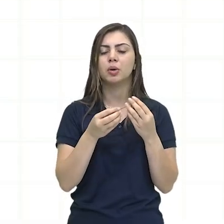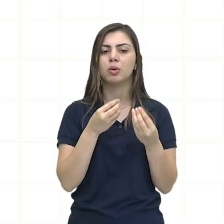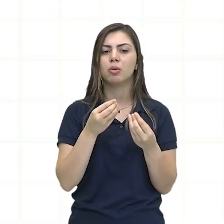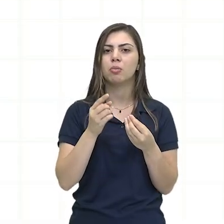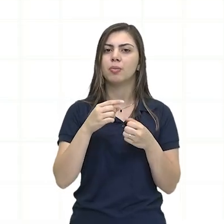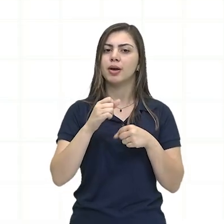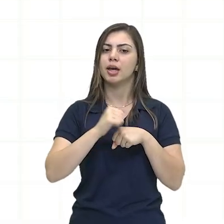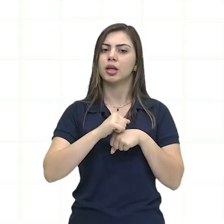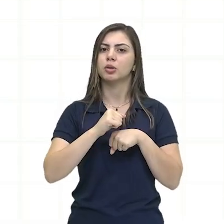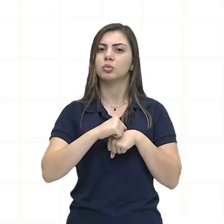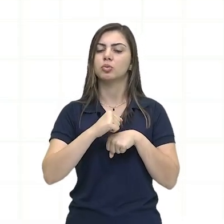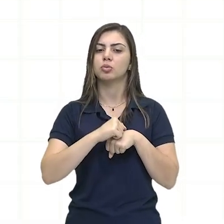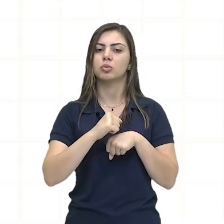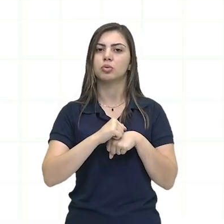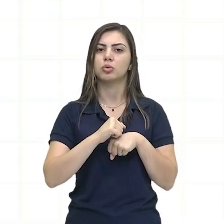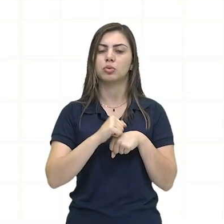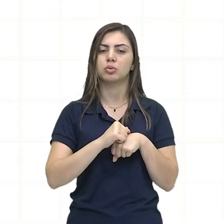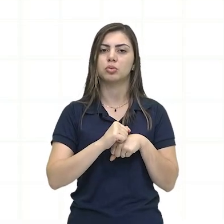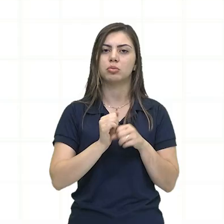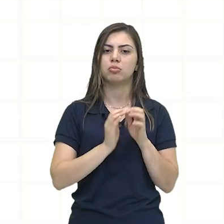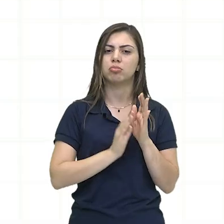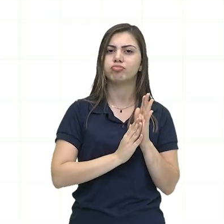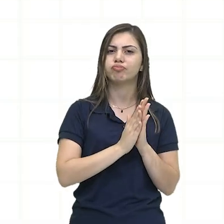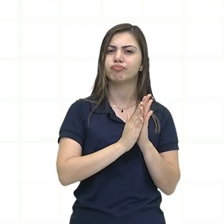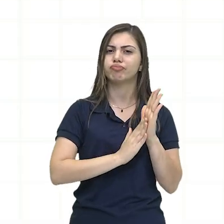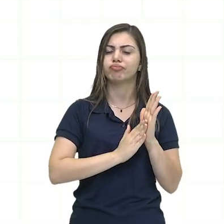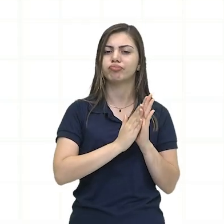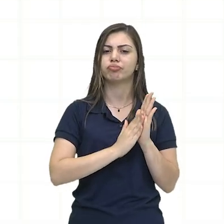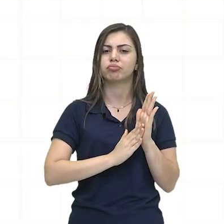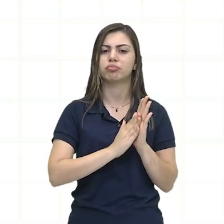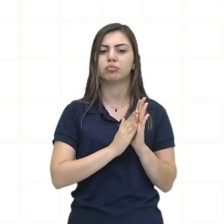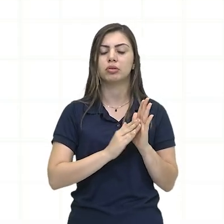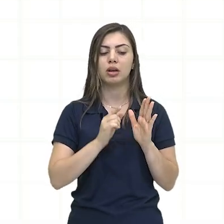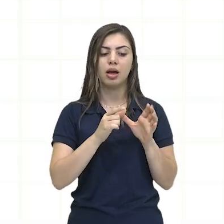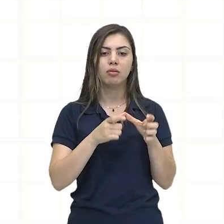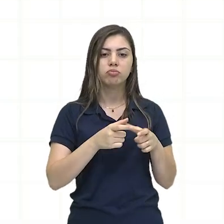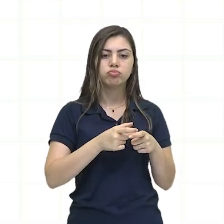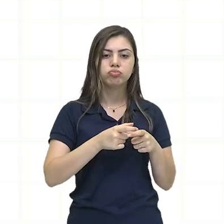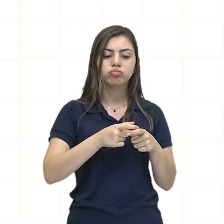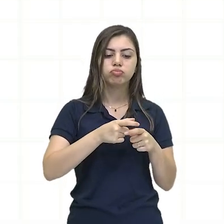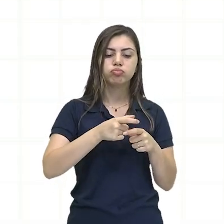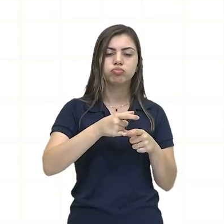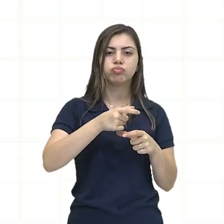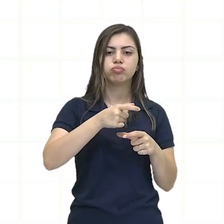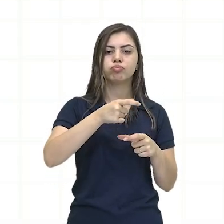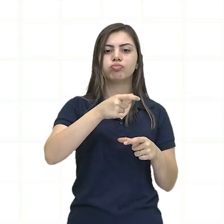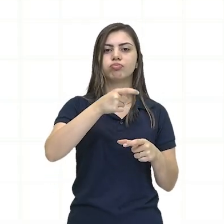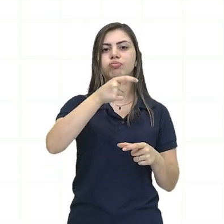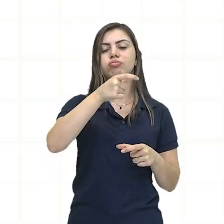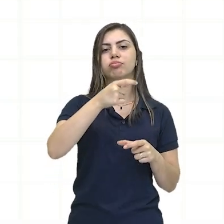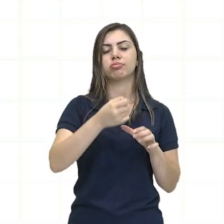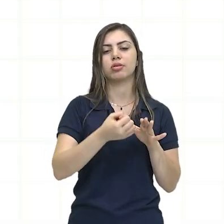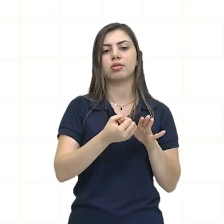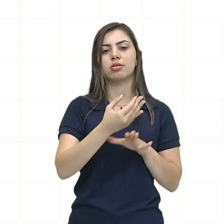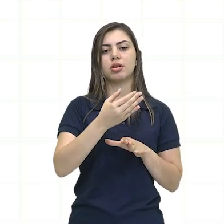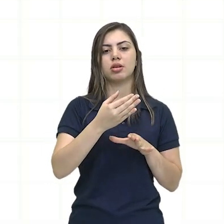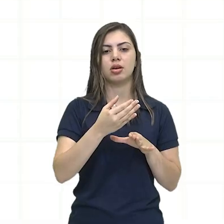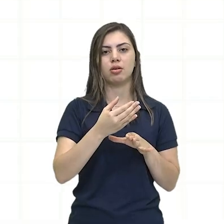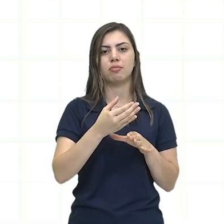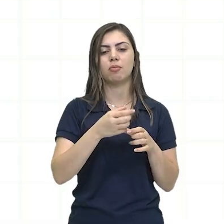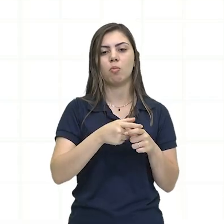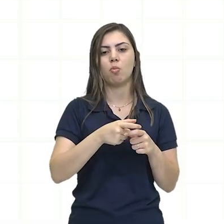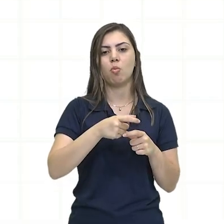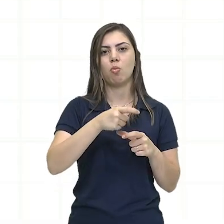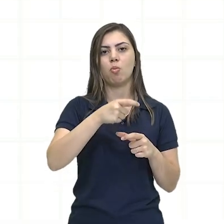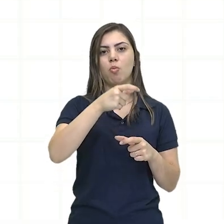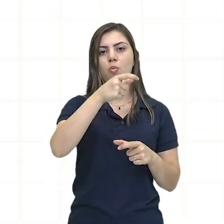tá bom? E esse tecido, né, bem desenvolvido, vai formar as partes, né, do nosso componente do sistema, que são